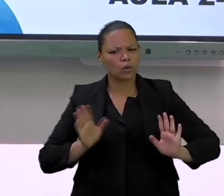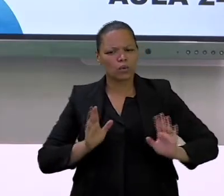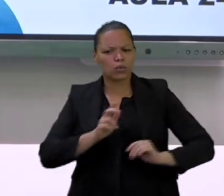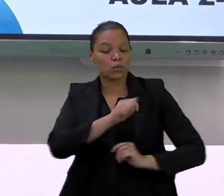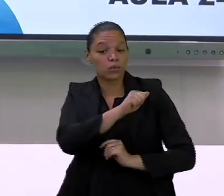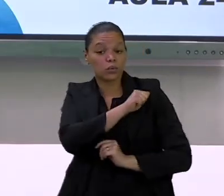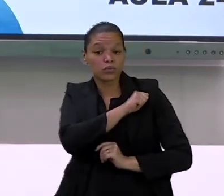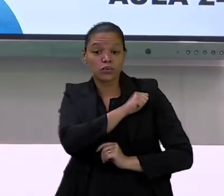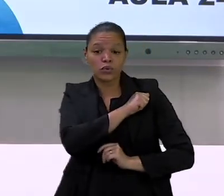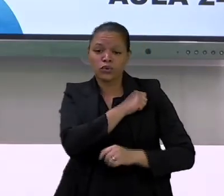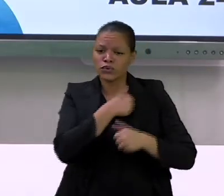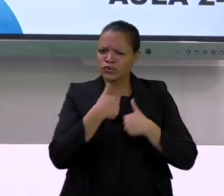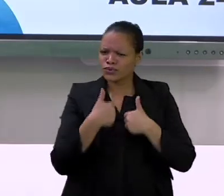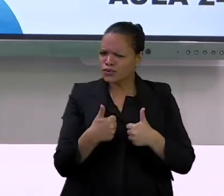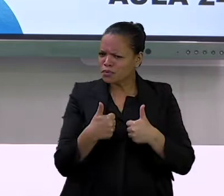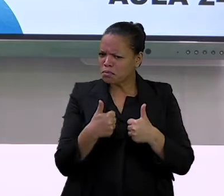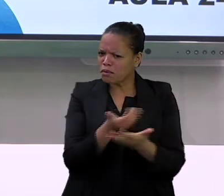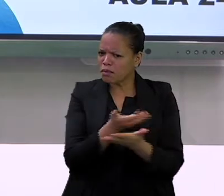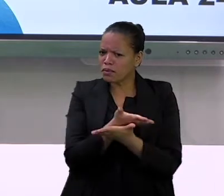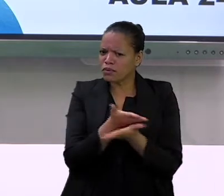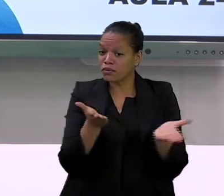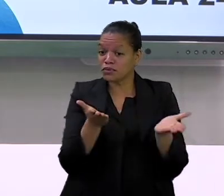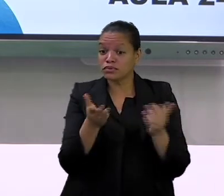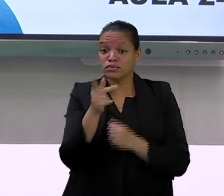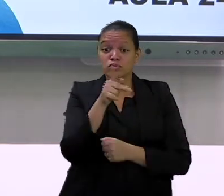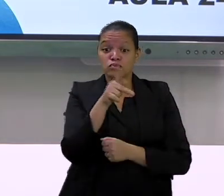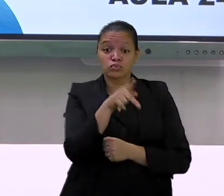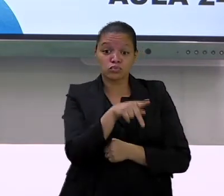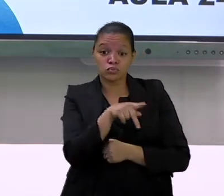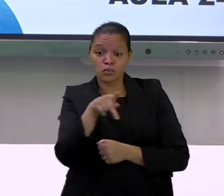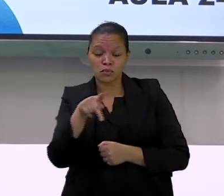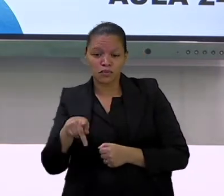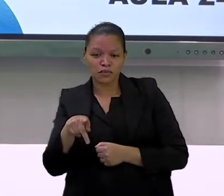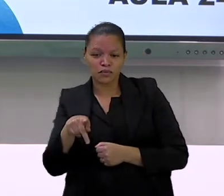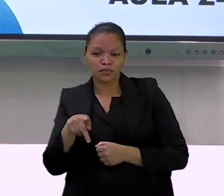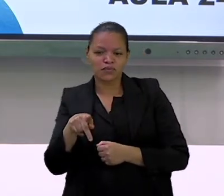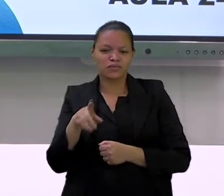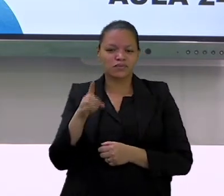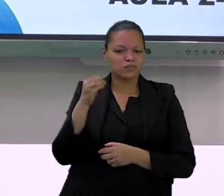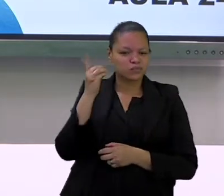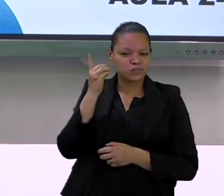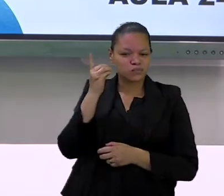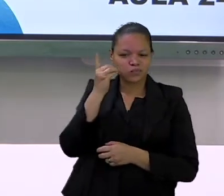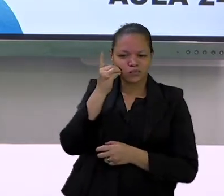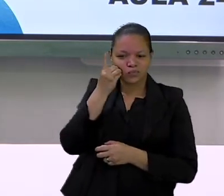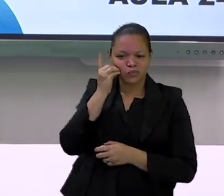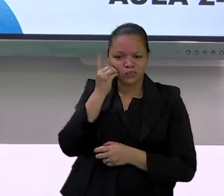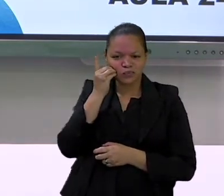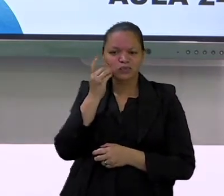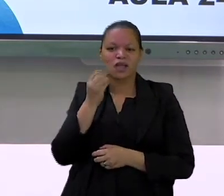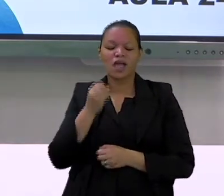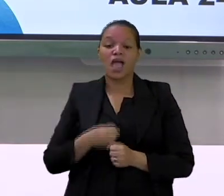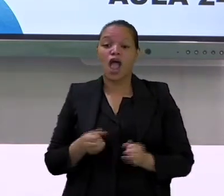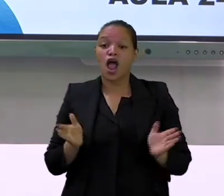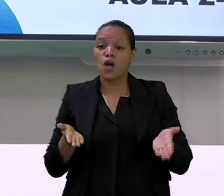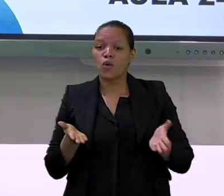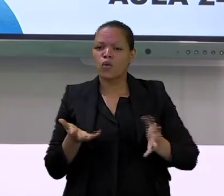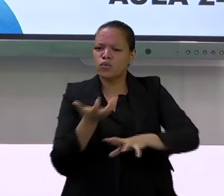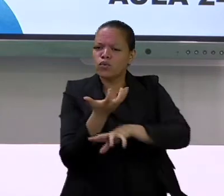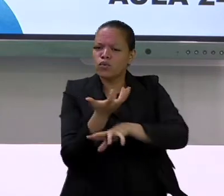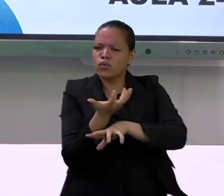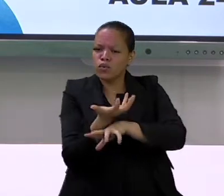Olá, meus queridos estudantes, tudo bem com vocês? Eu espero que sim. Eu sou a professora Daniele Cristine e vamos